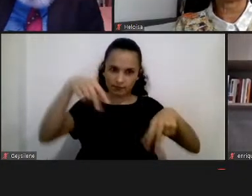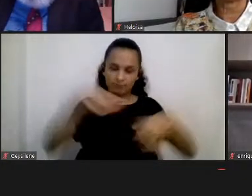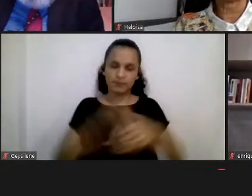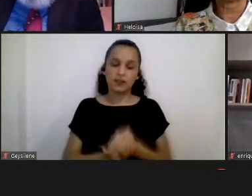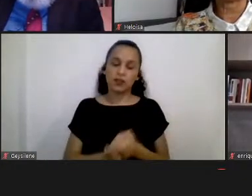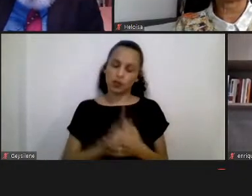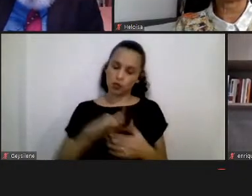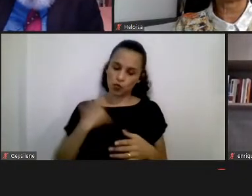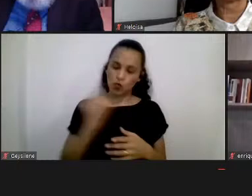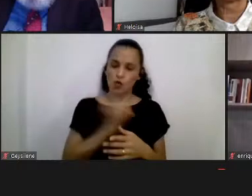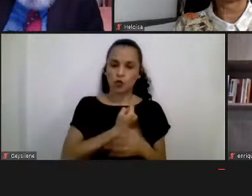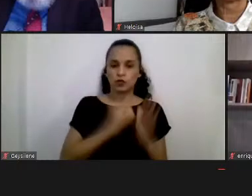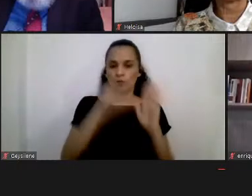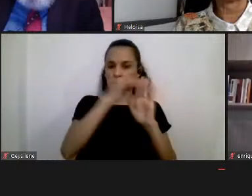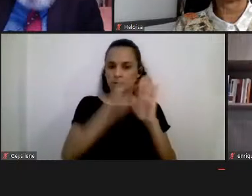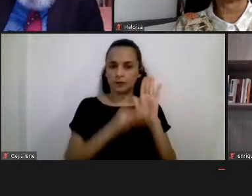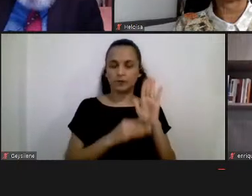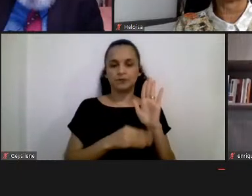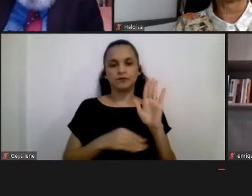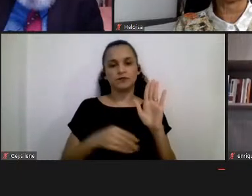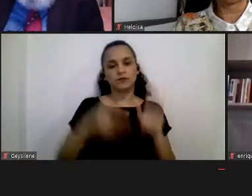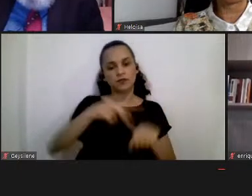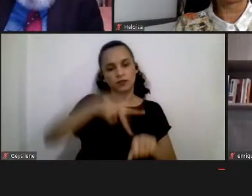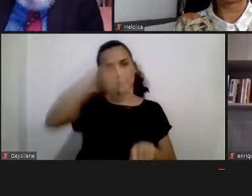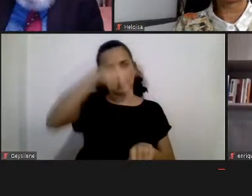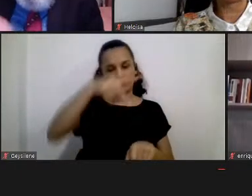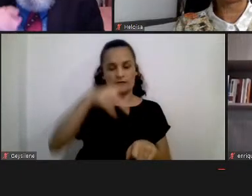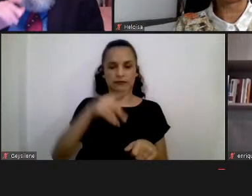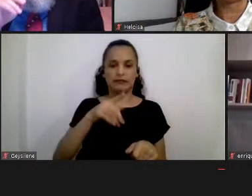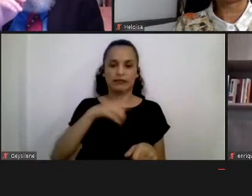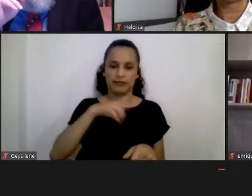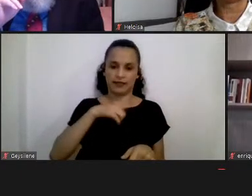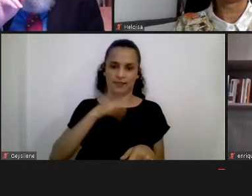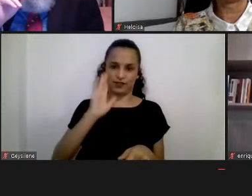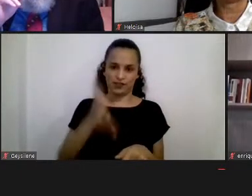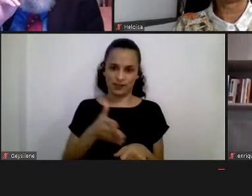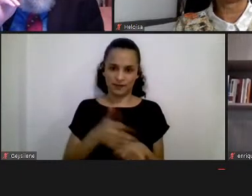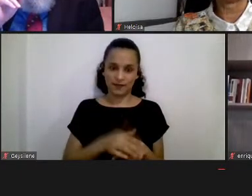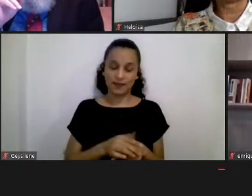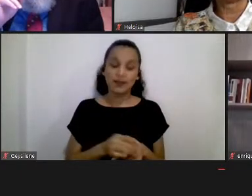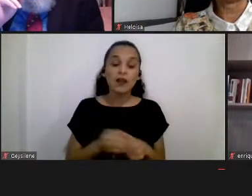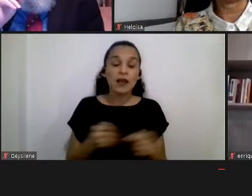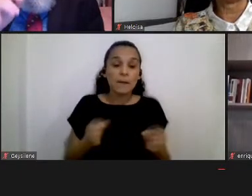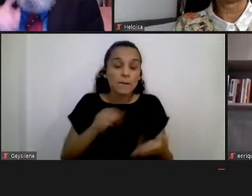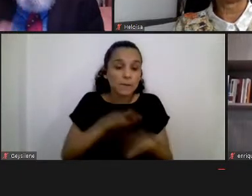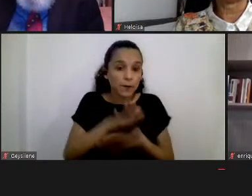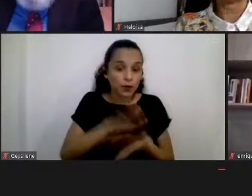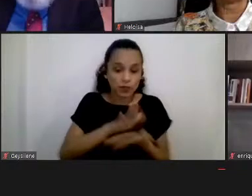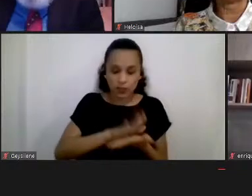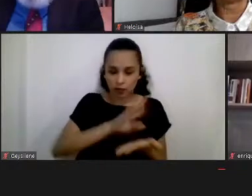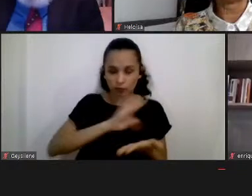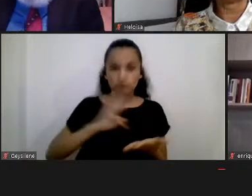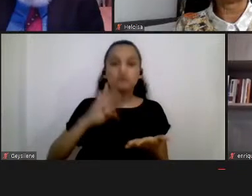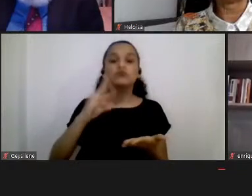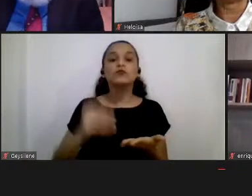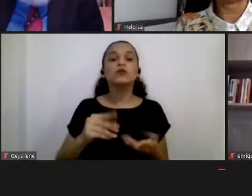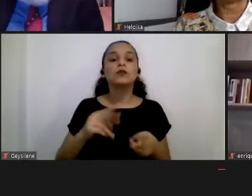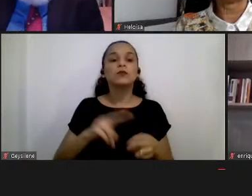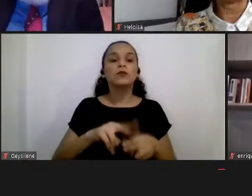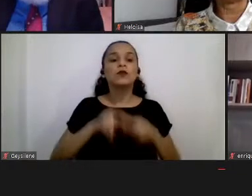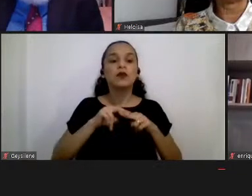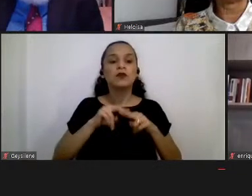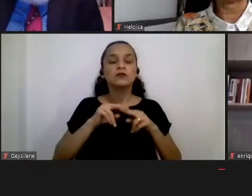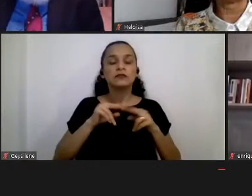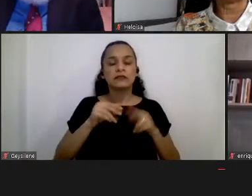de pós-graduação em linguística. Essa produção é resultado do trabalho iniciado pela pesquisadora Lúcia